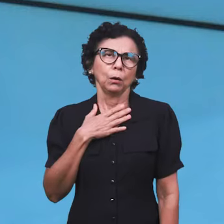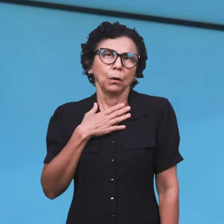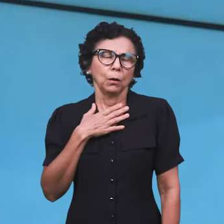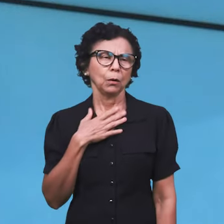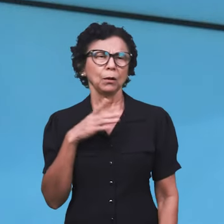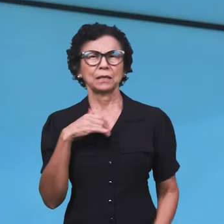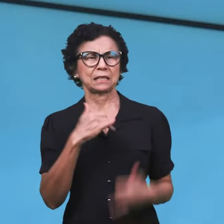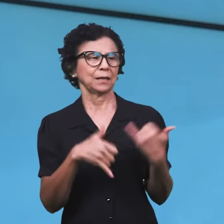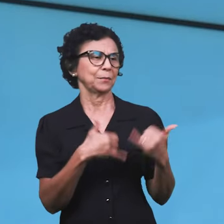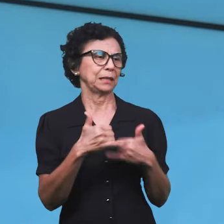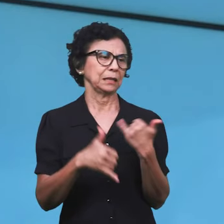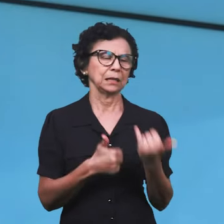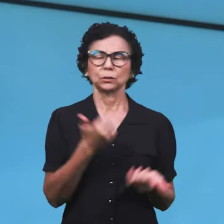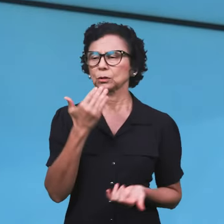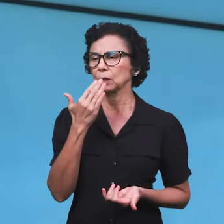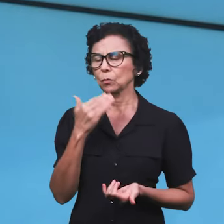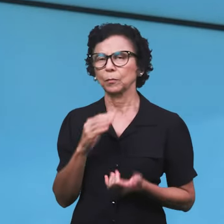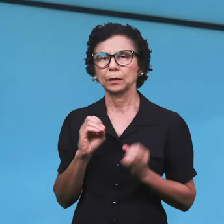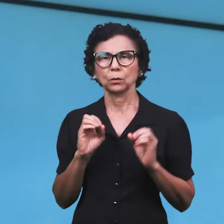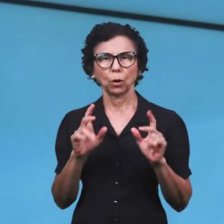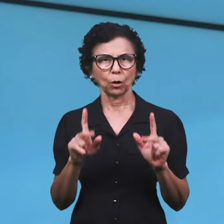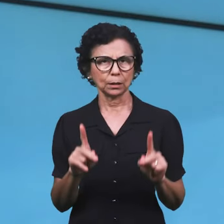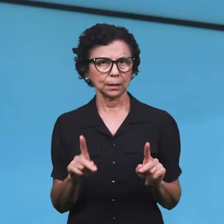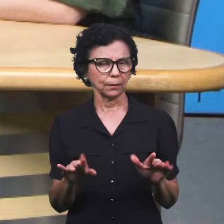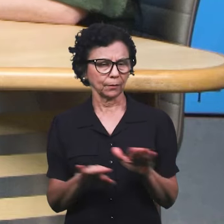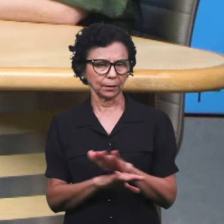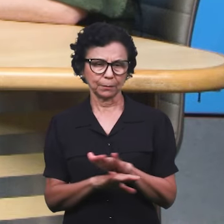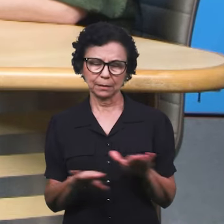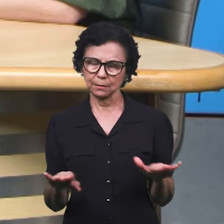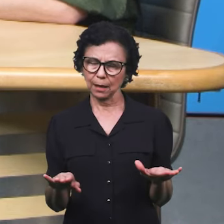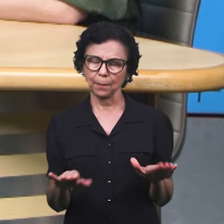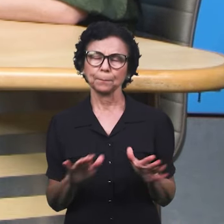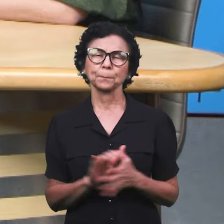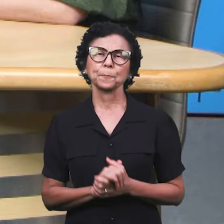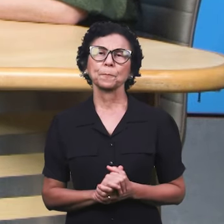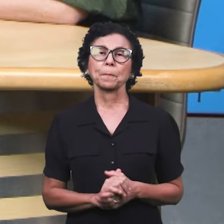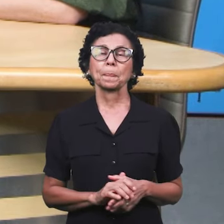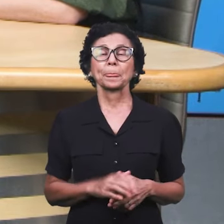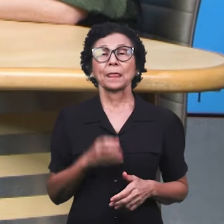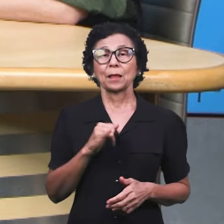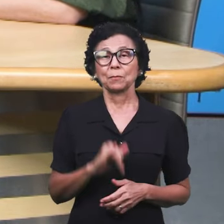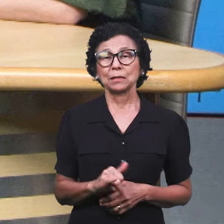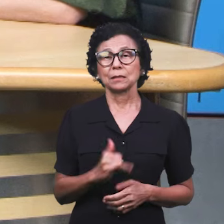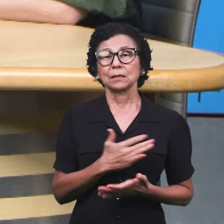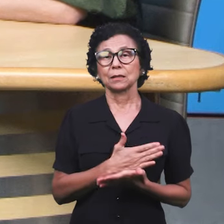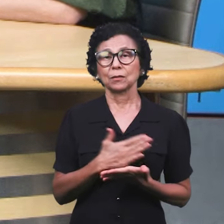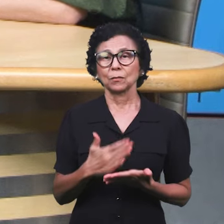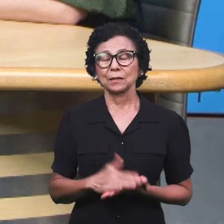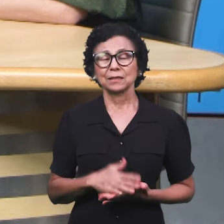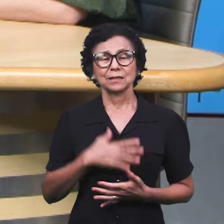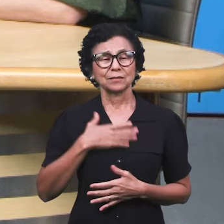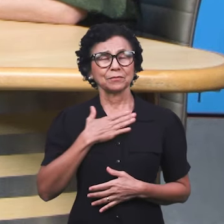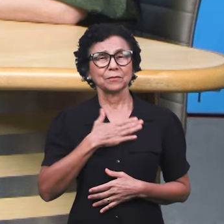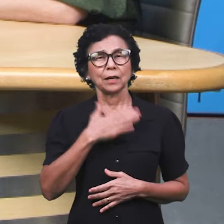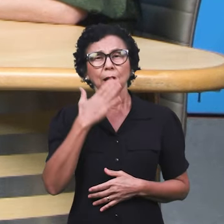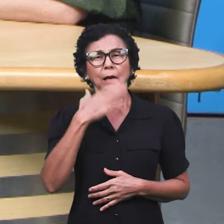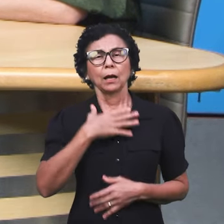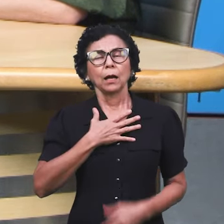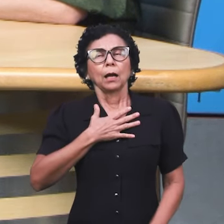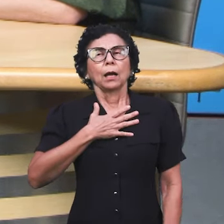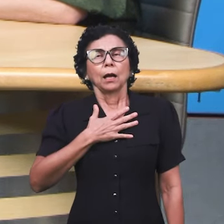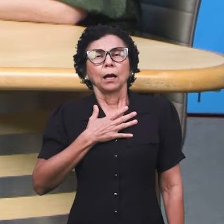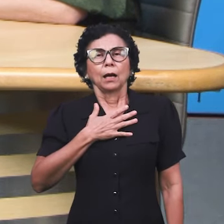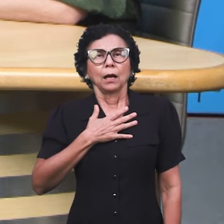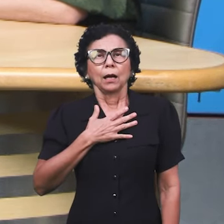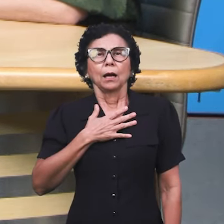brincando, tá comendo, vai passar, porque é vírus, né? Um resfriado vai passar. Mas se começar a ter desconforto respiratório, afundando